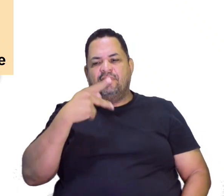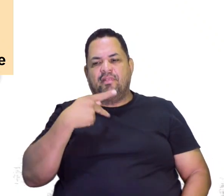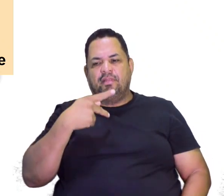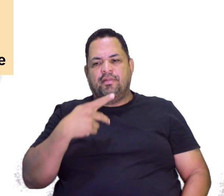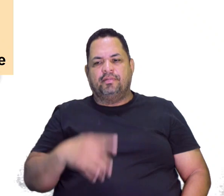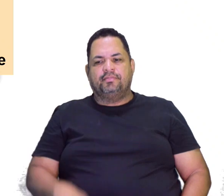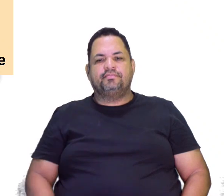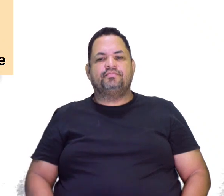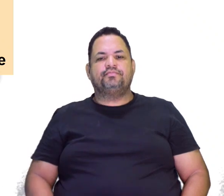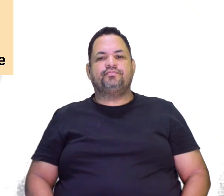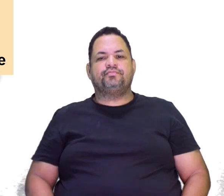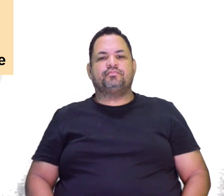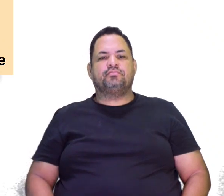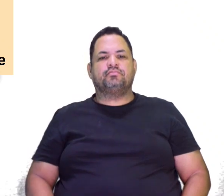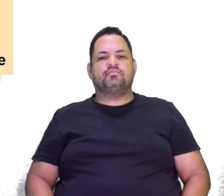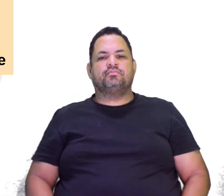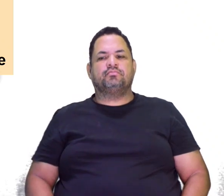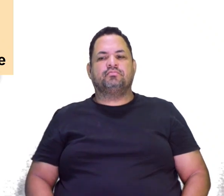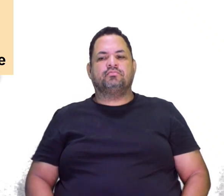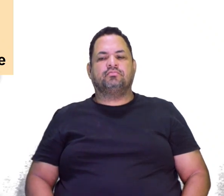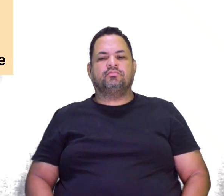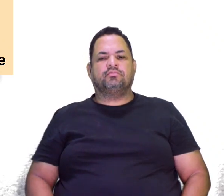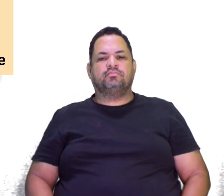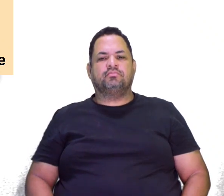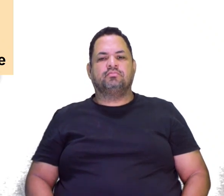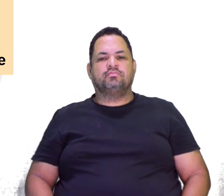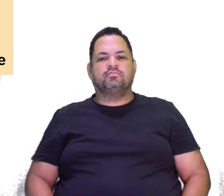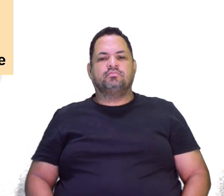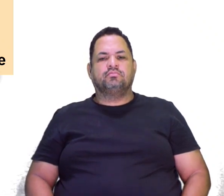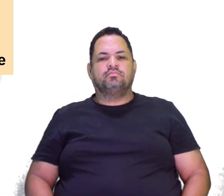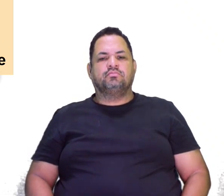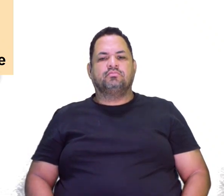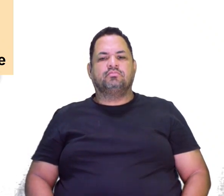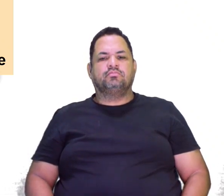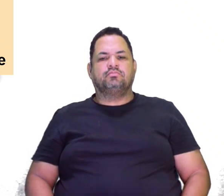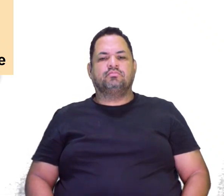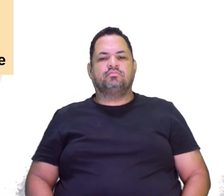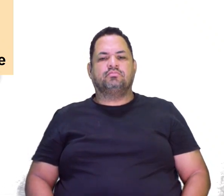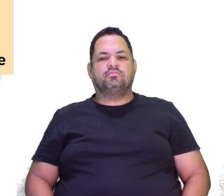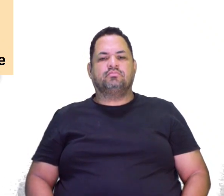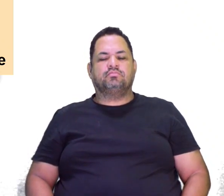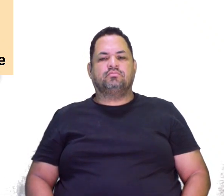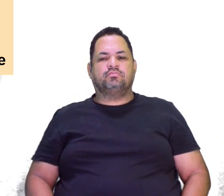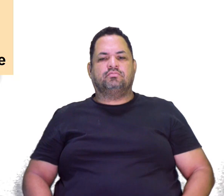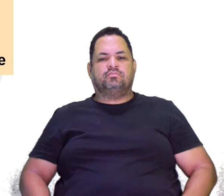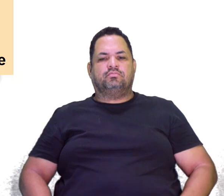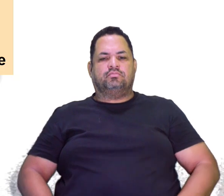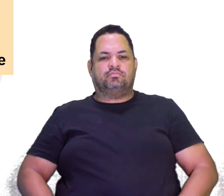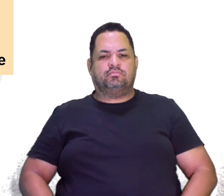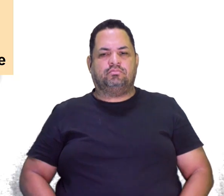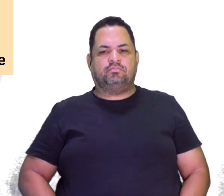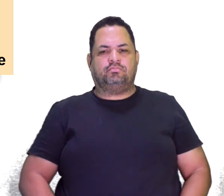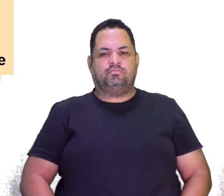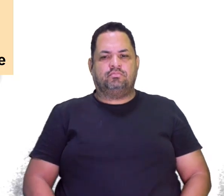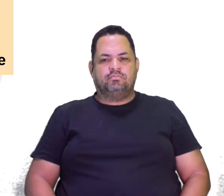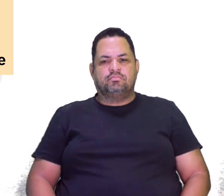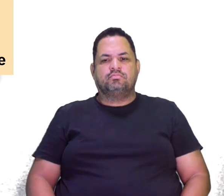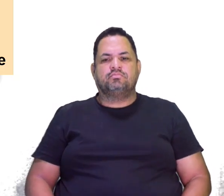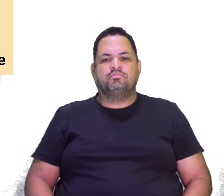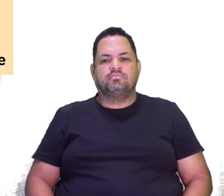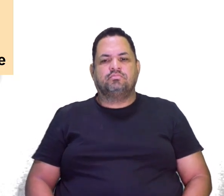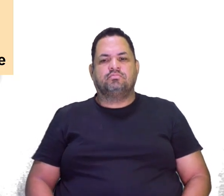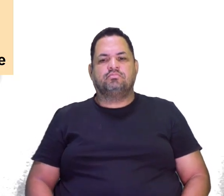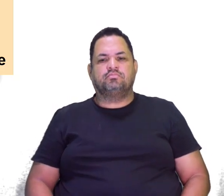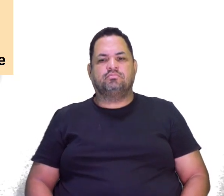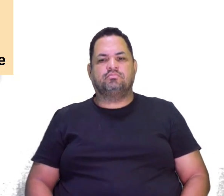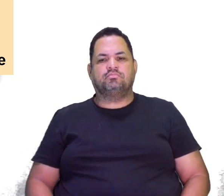dizerem milho dizem mil para dizerem mior dizem eh para melhor dizem mior